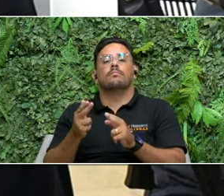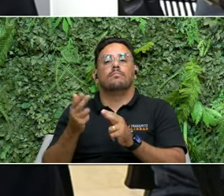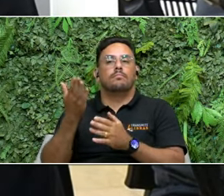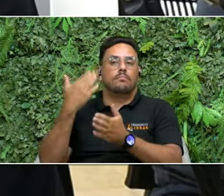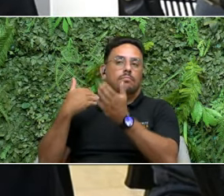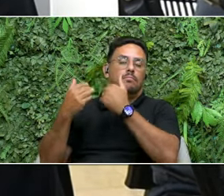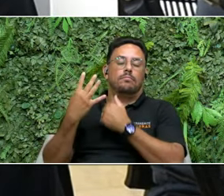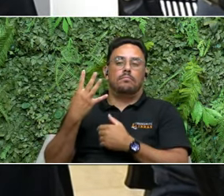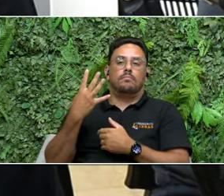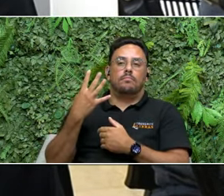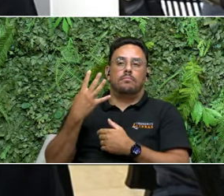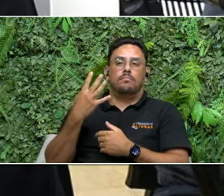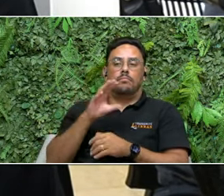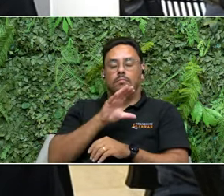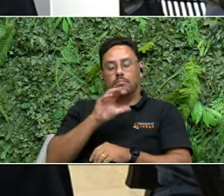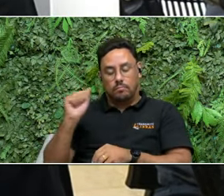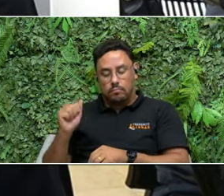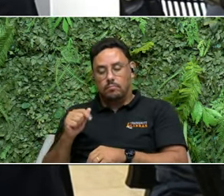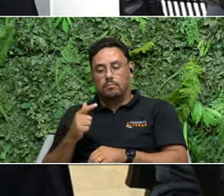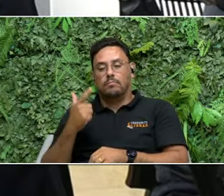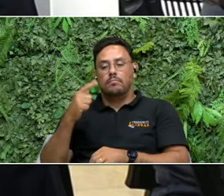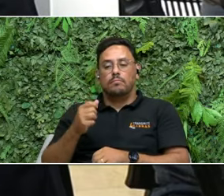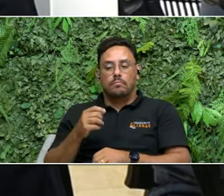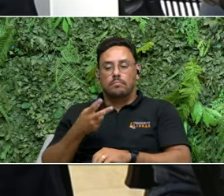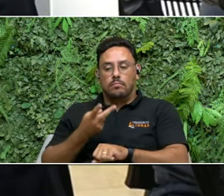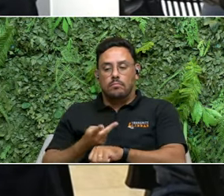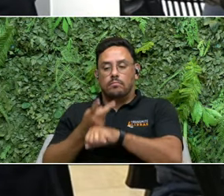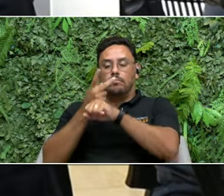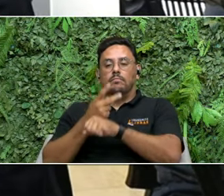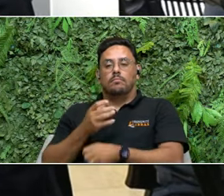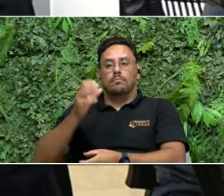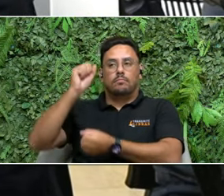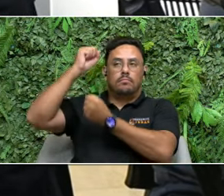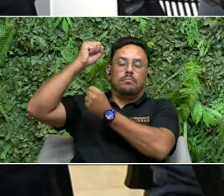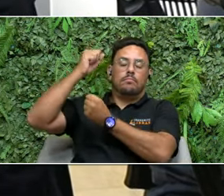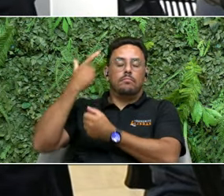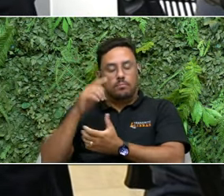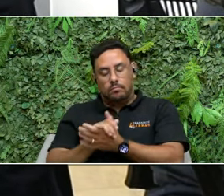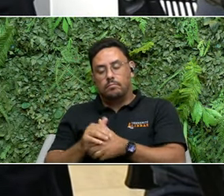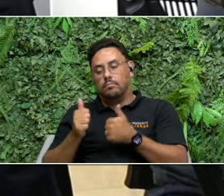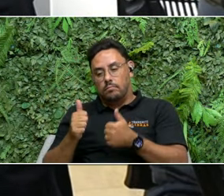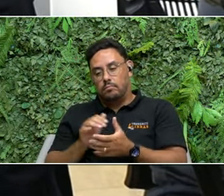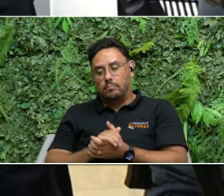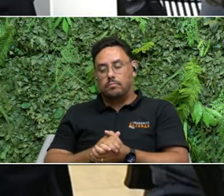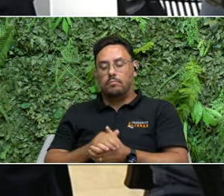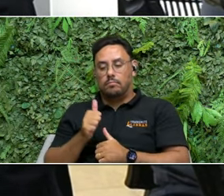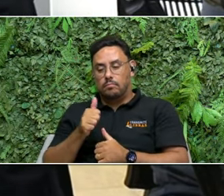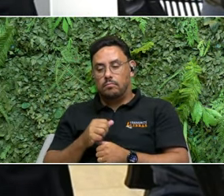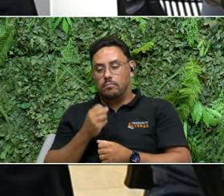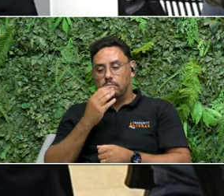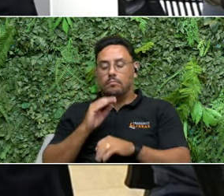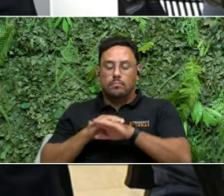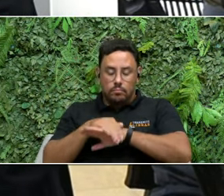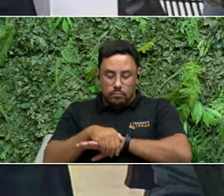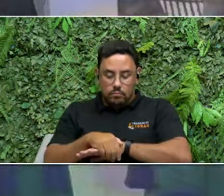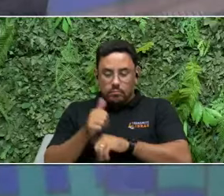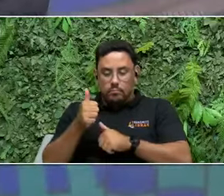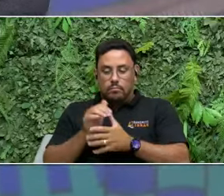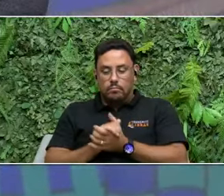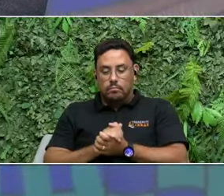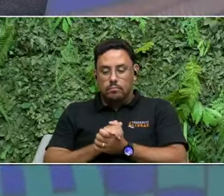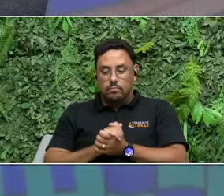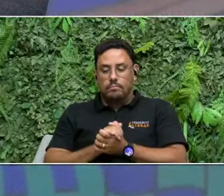mineiros levantar a taça mais uma vez do Minerão tá bom beleza boa noite para você viu Boa noite